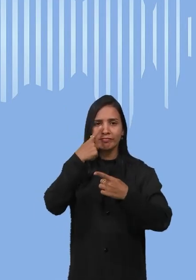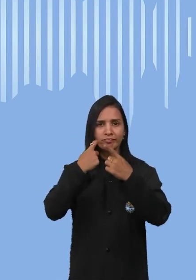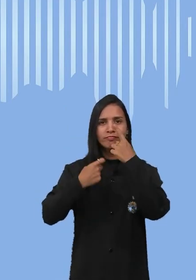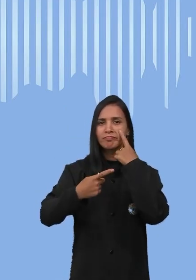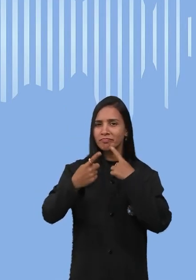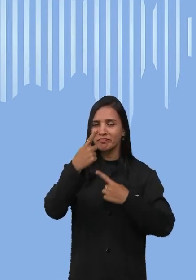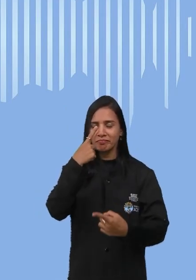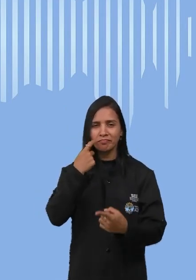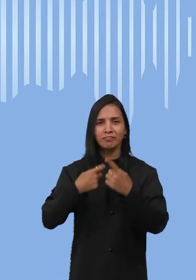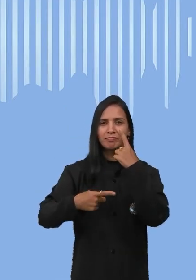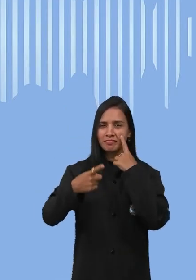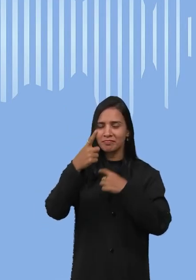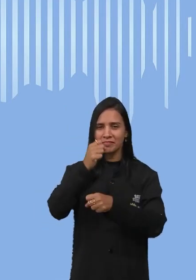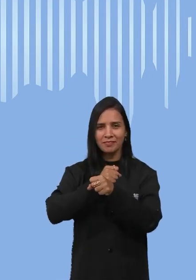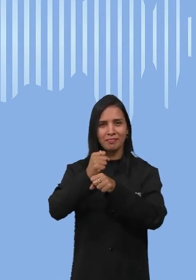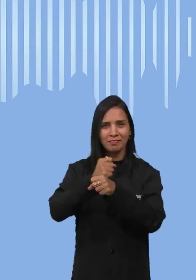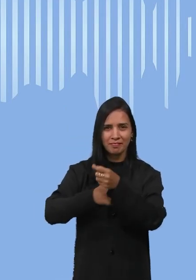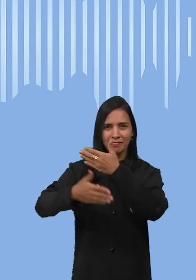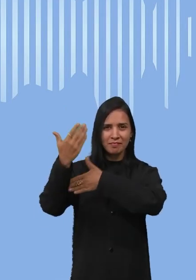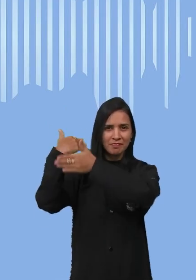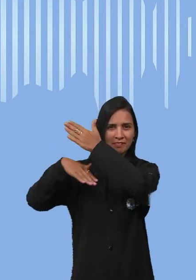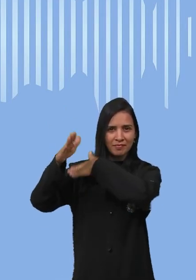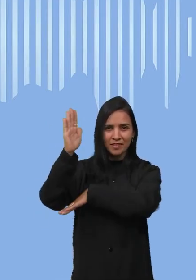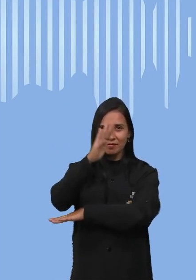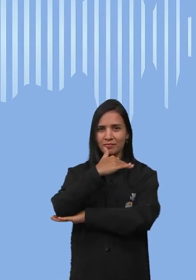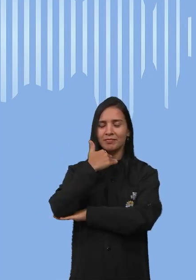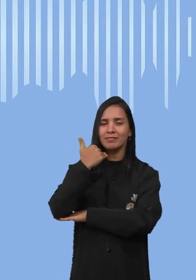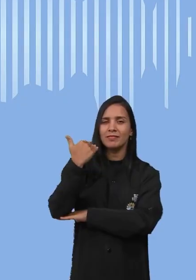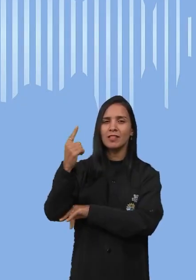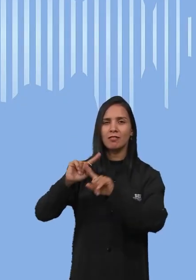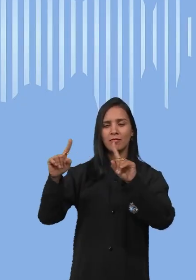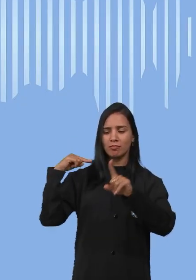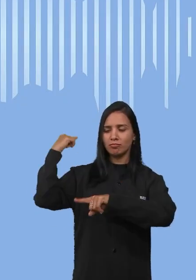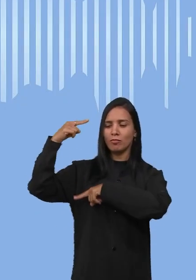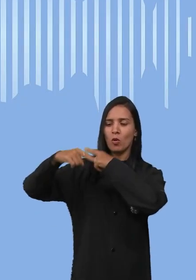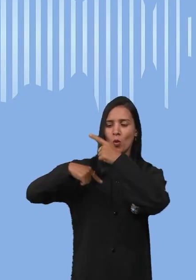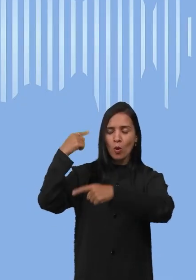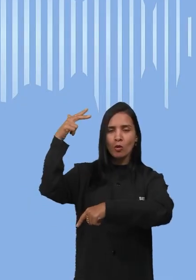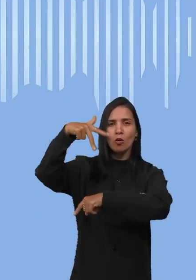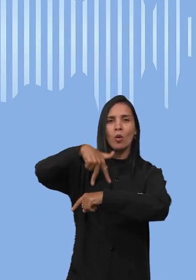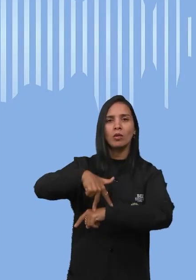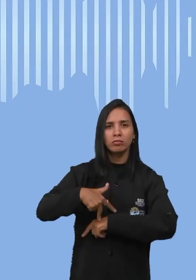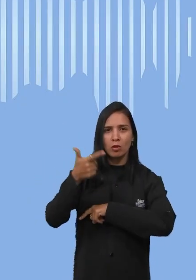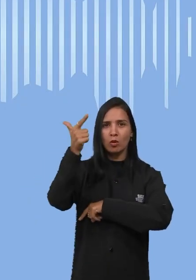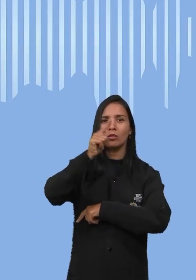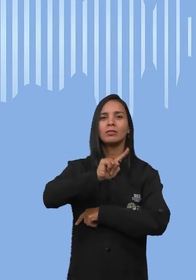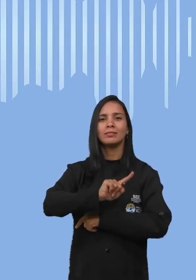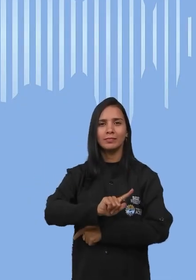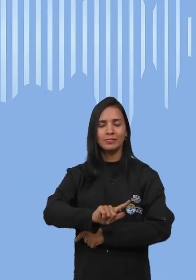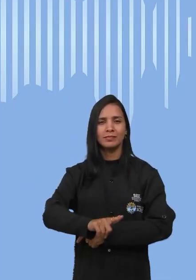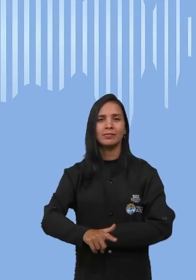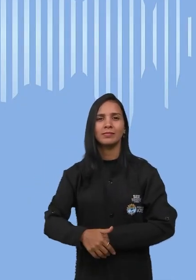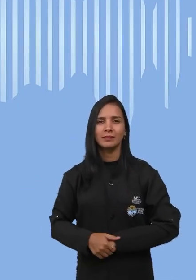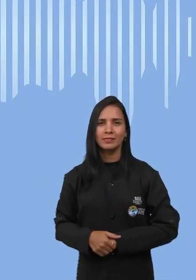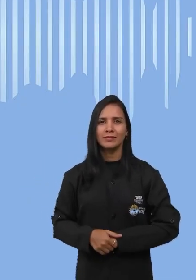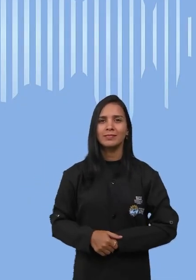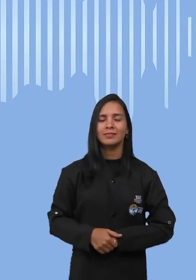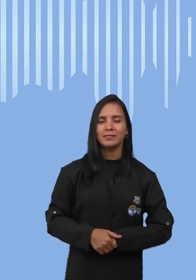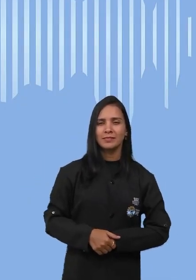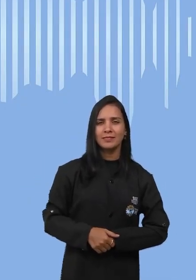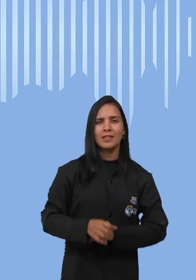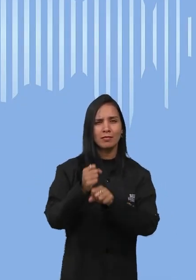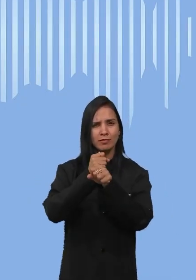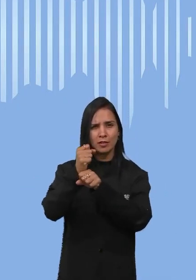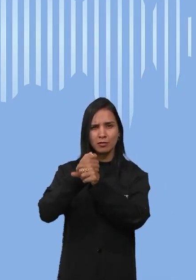cachorro. Ano passado eu morri, mas esse ano eu não morro. Ano passado